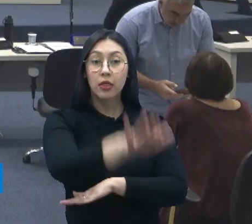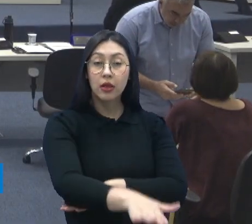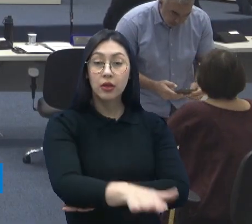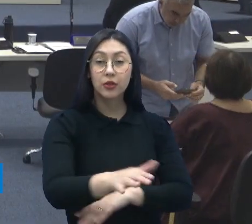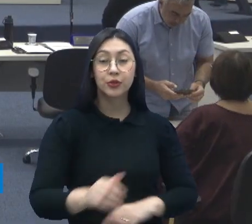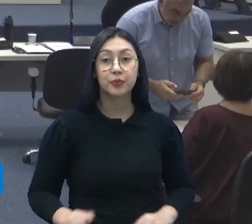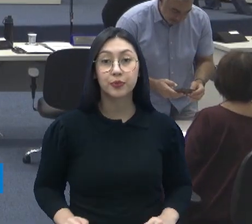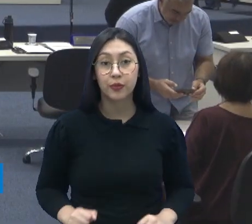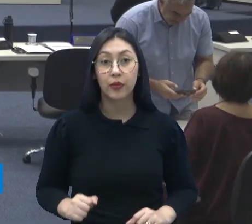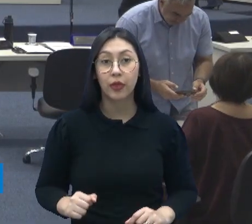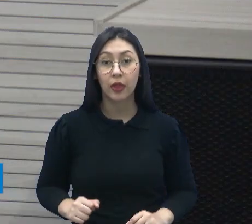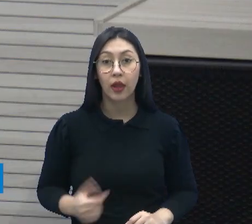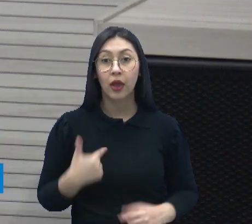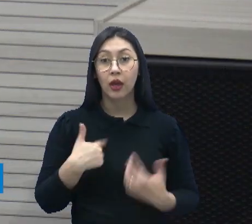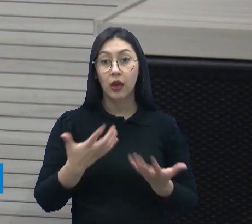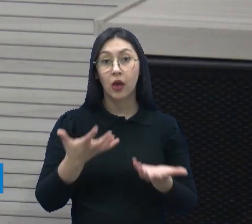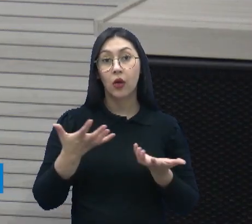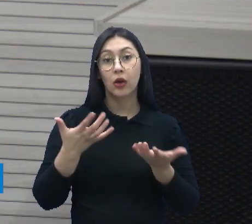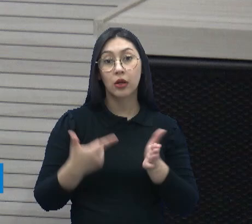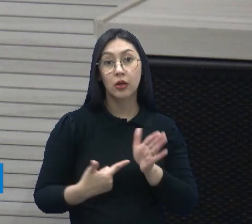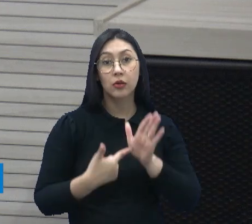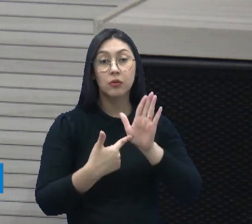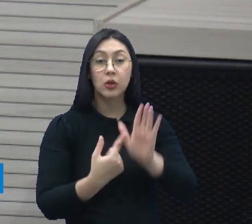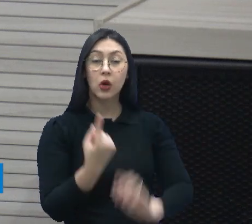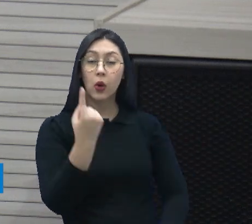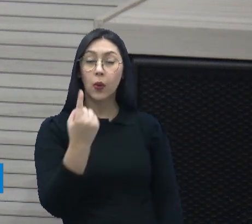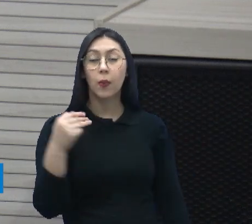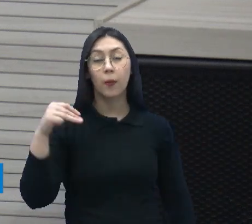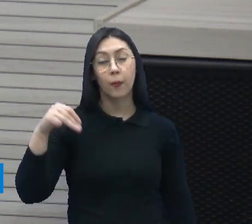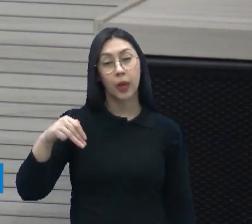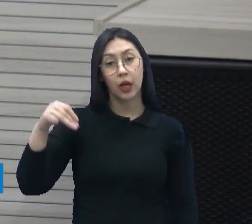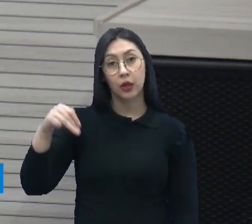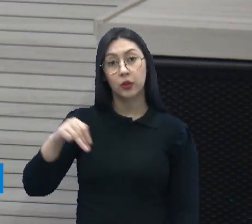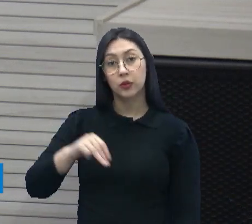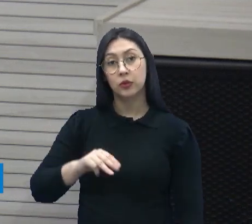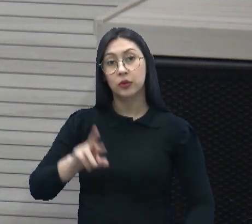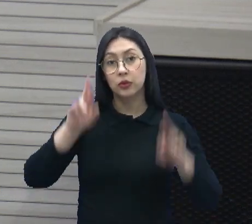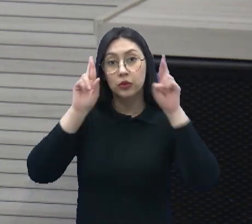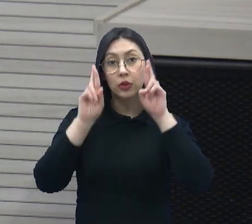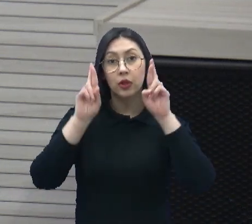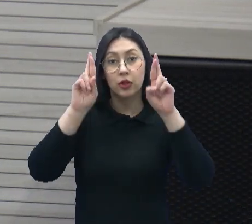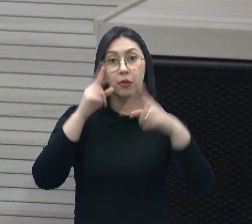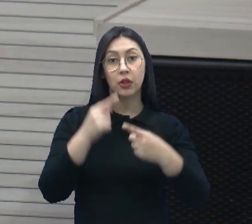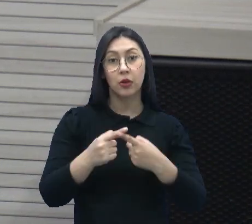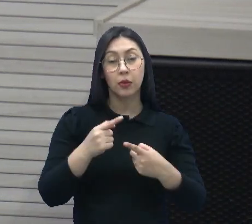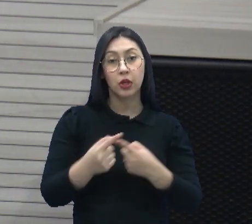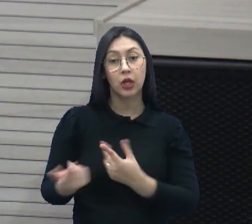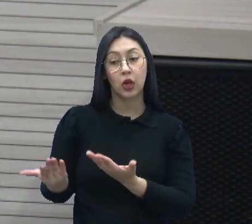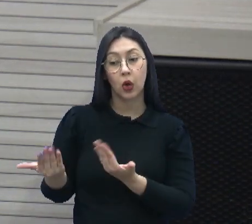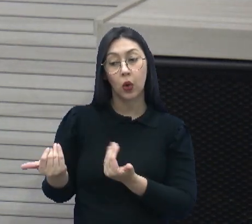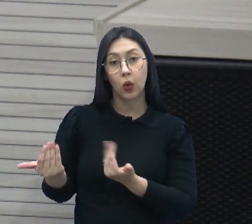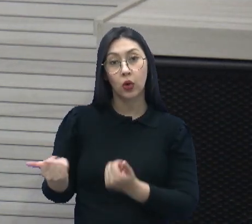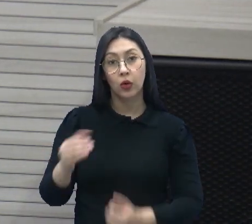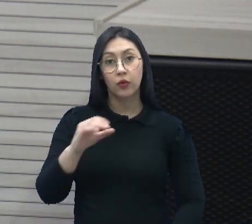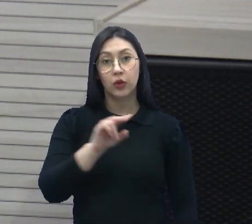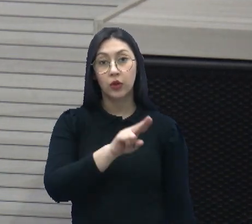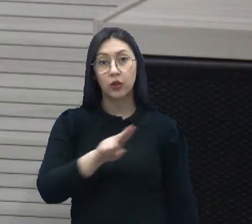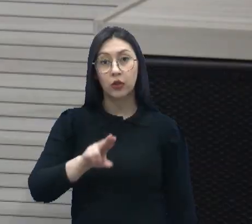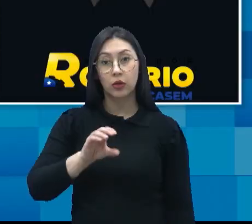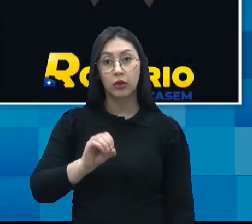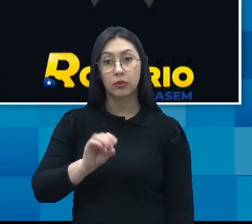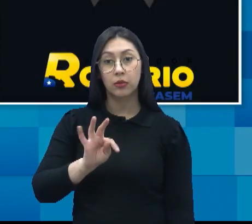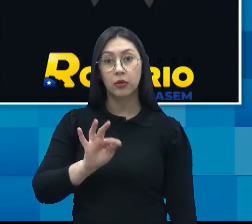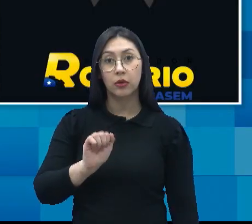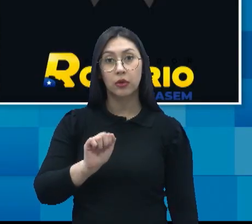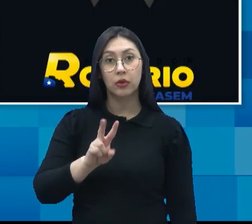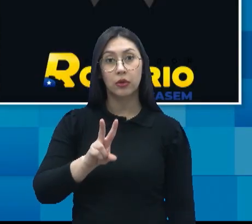presidente, queria deixar registrado aqui um minuto de silêncio pelo falecimento do jovem Otávio Oliveira Lemos de